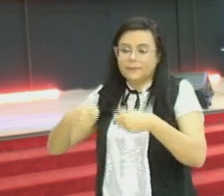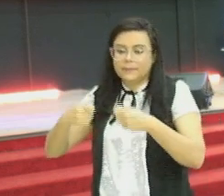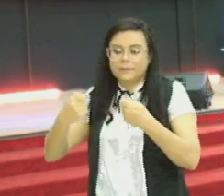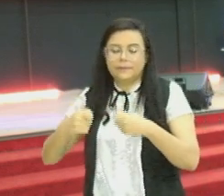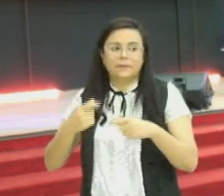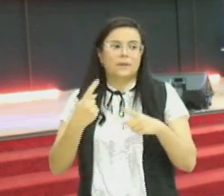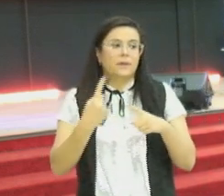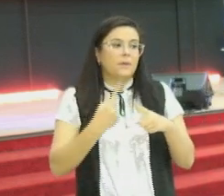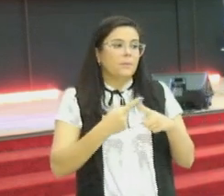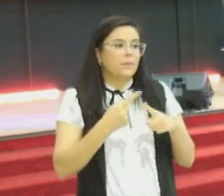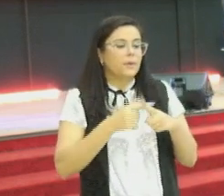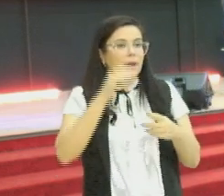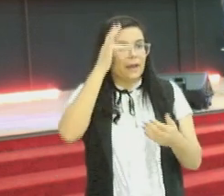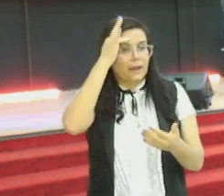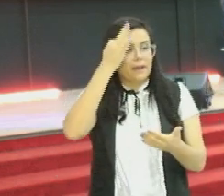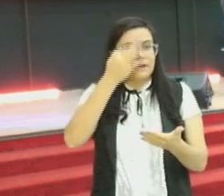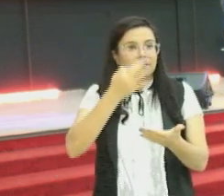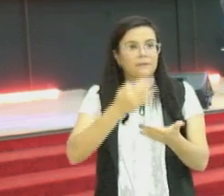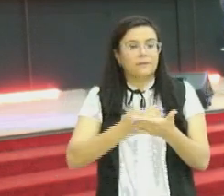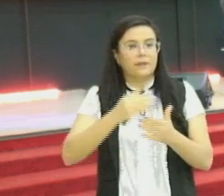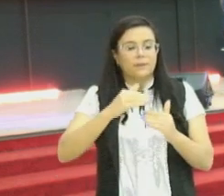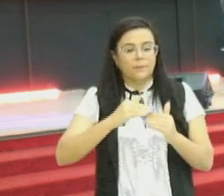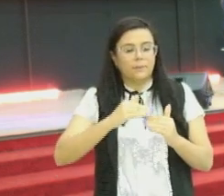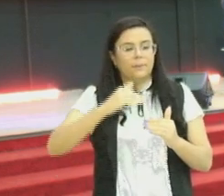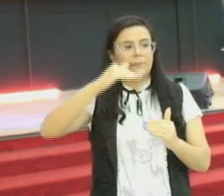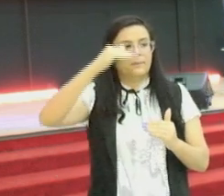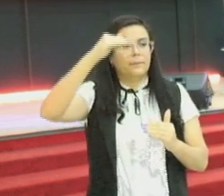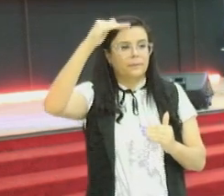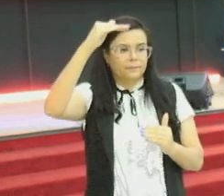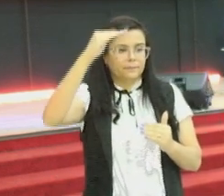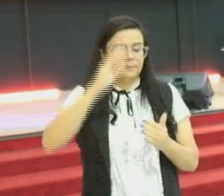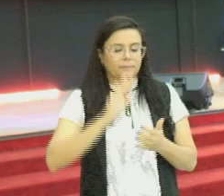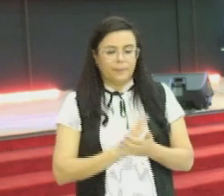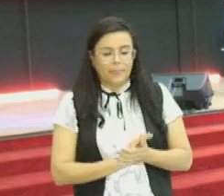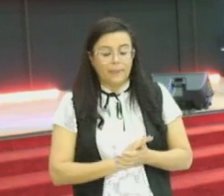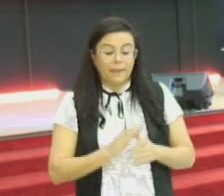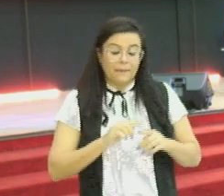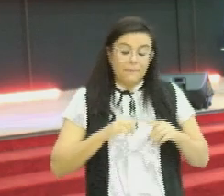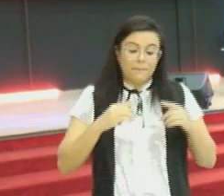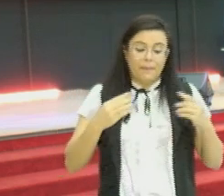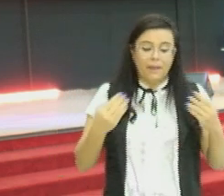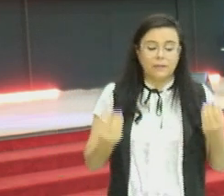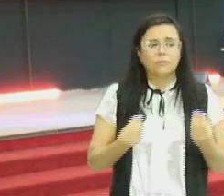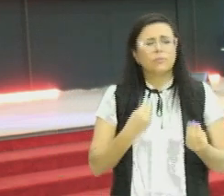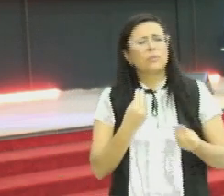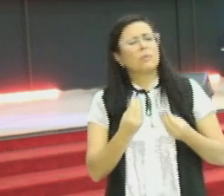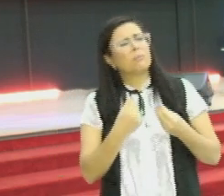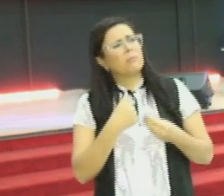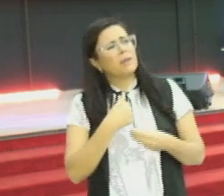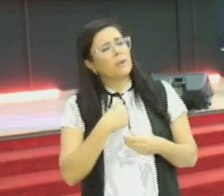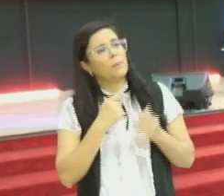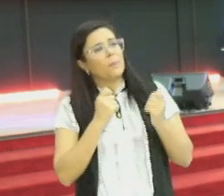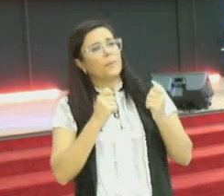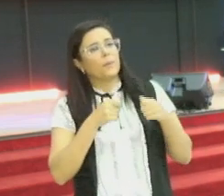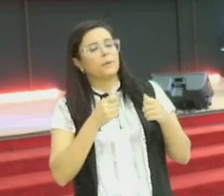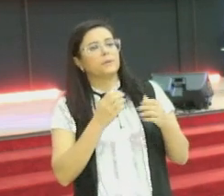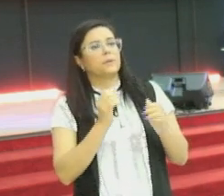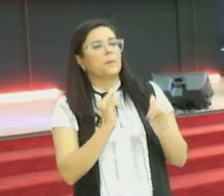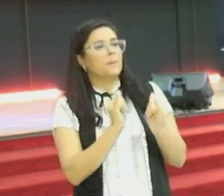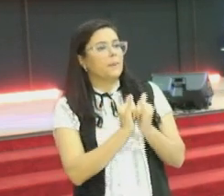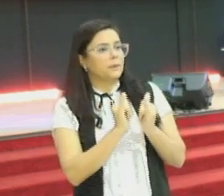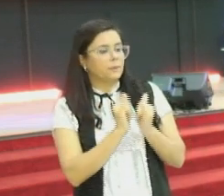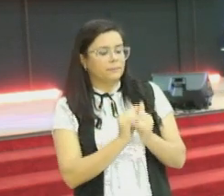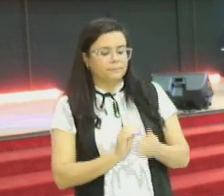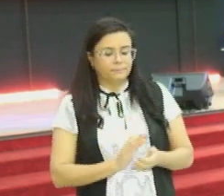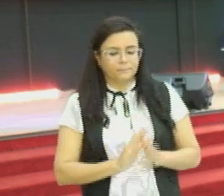Como perdoar, pastor? Se você quer aprender a perdoar, em primeiro lugar, procure